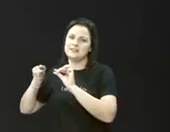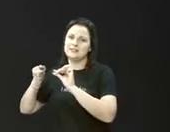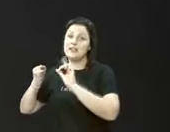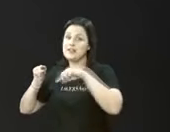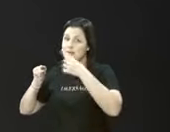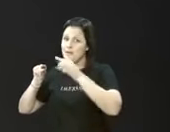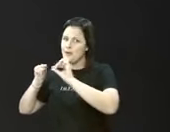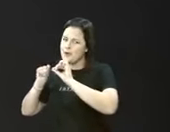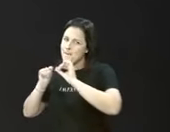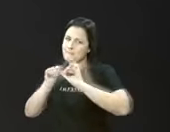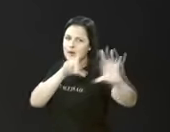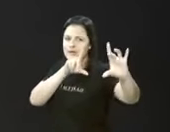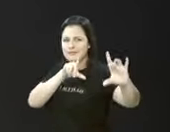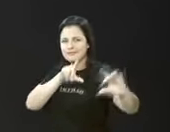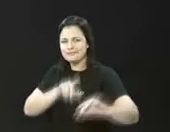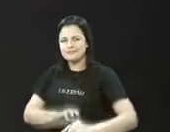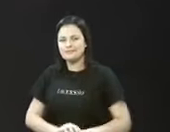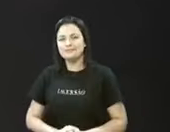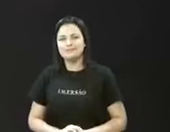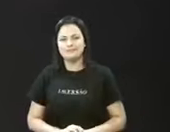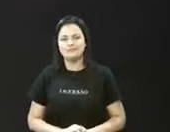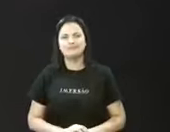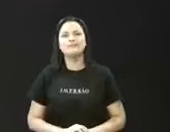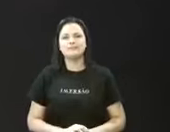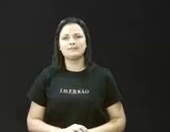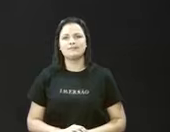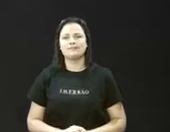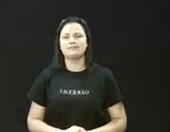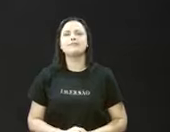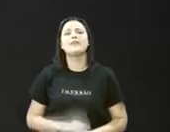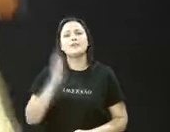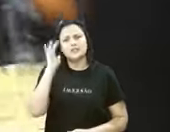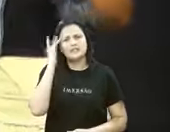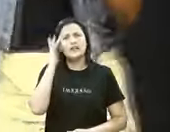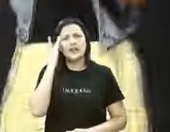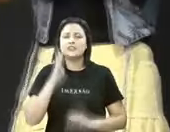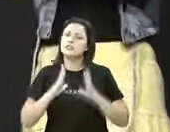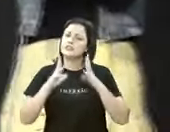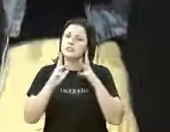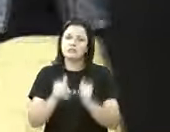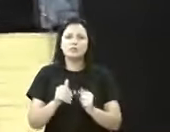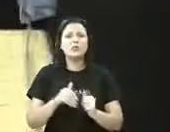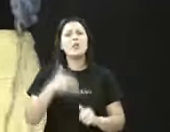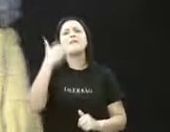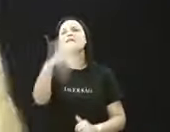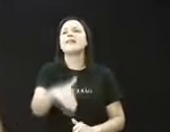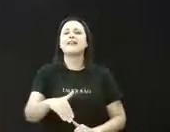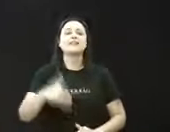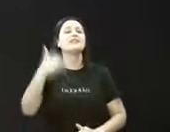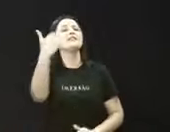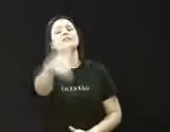Em horas da nossa vida que a gente pensa que tudo vai para frente, mas a gente vê, ó,